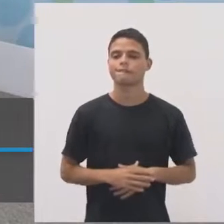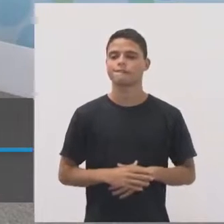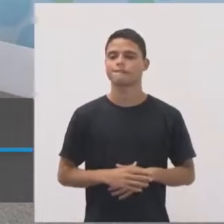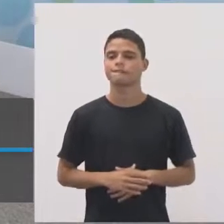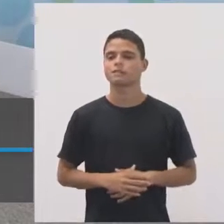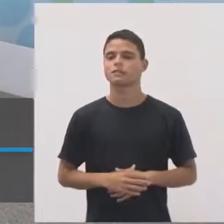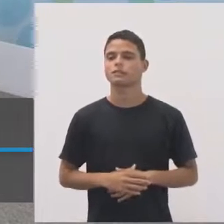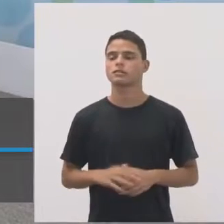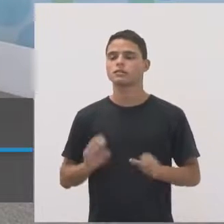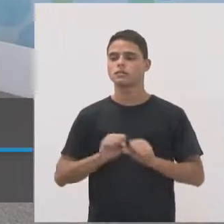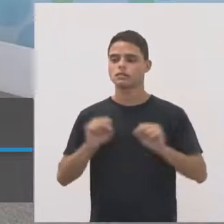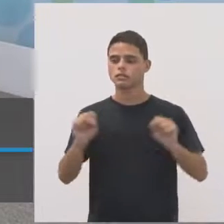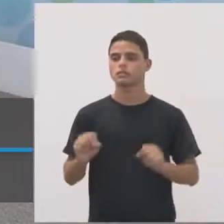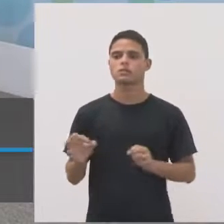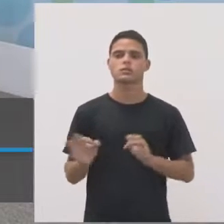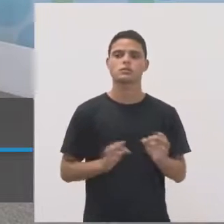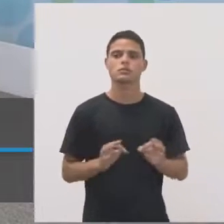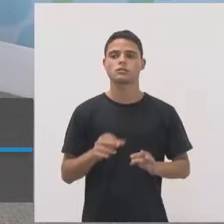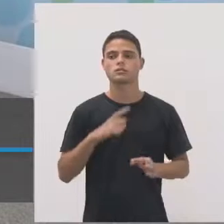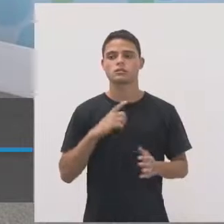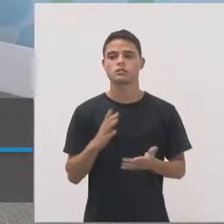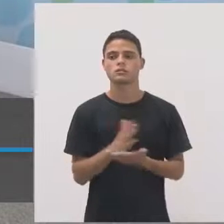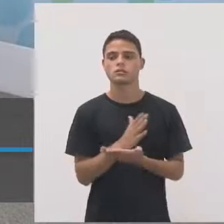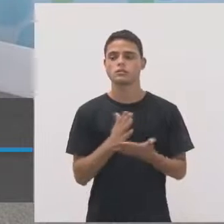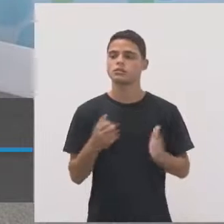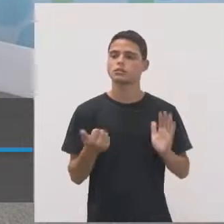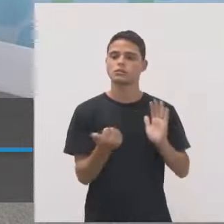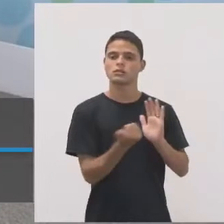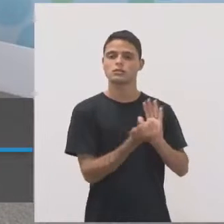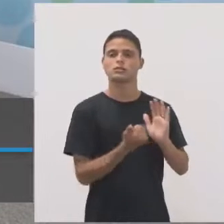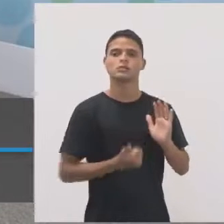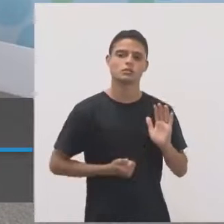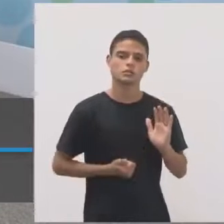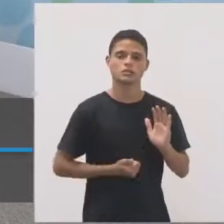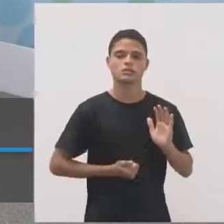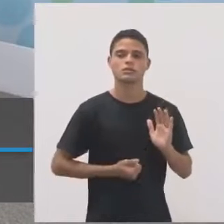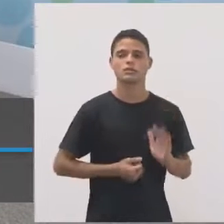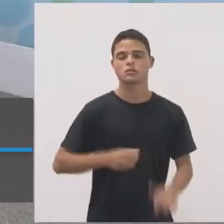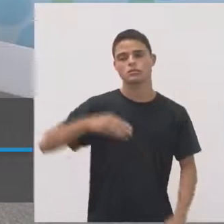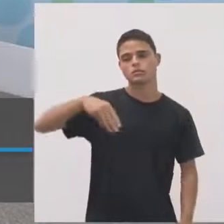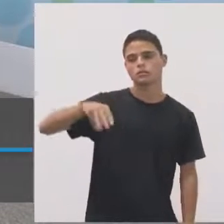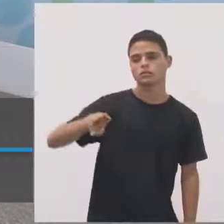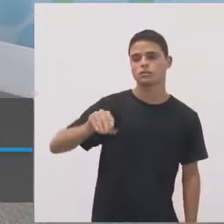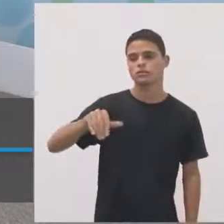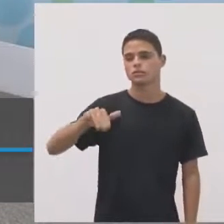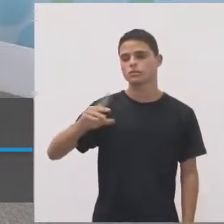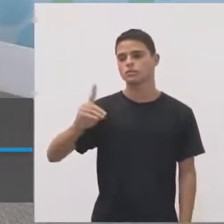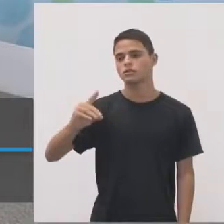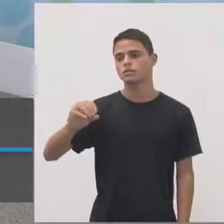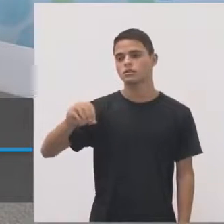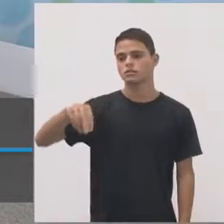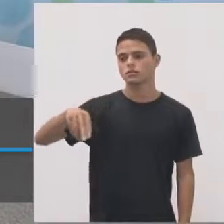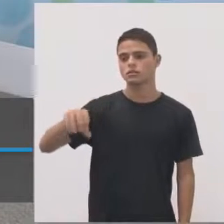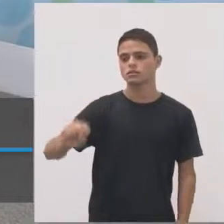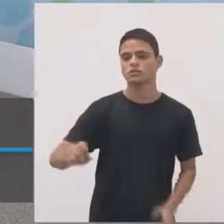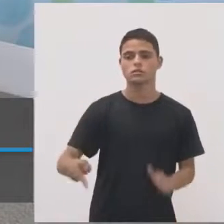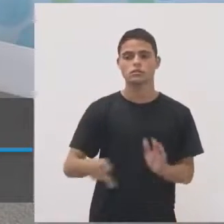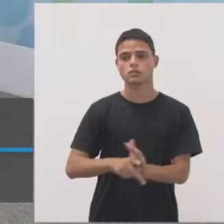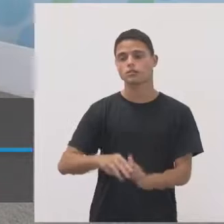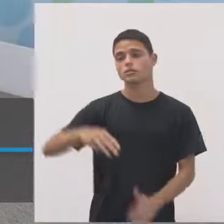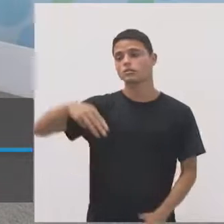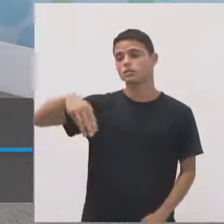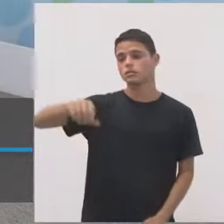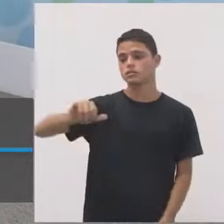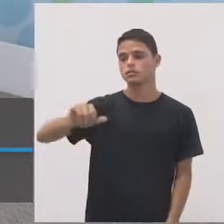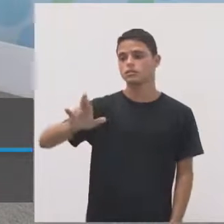entre esses sistemas operacionais, a gente tem algumas marcas, tá? Então, o Windows é da onde? Da Microsoft, que é onde nós vamos falar hoje. Então, a Microsoft foi